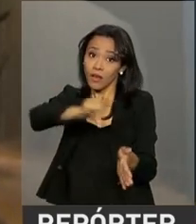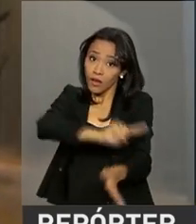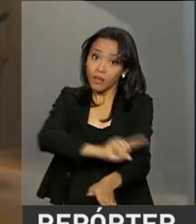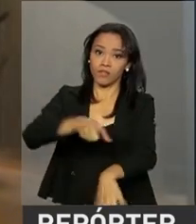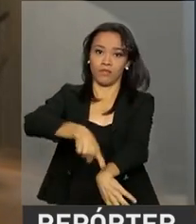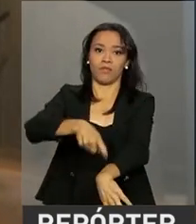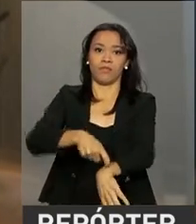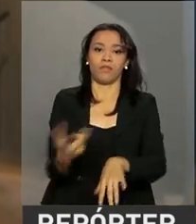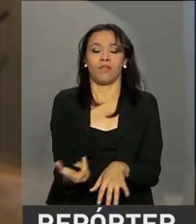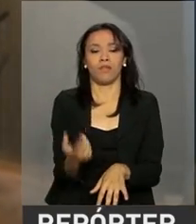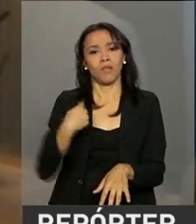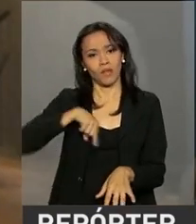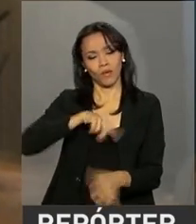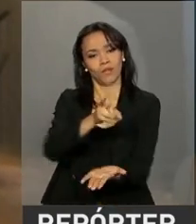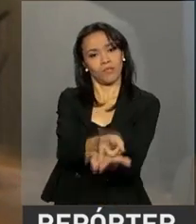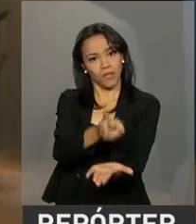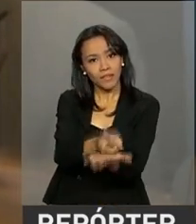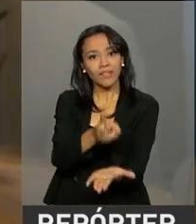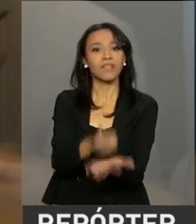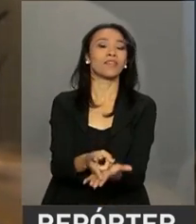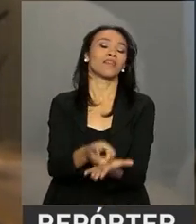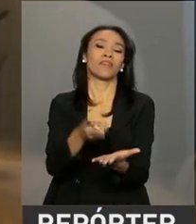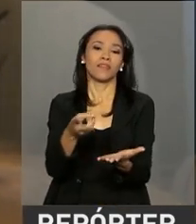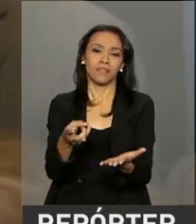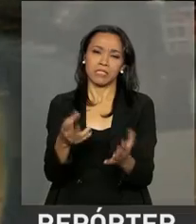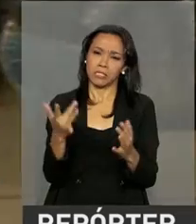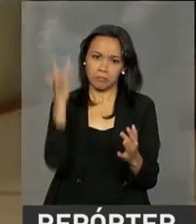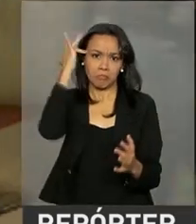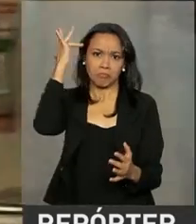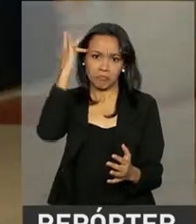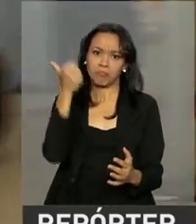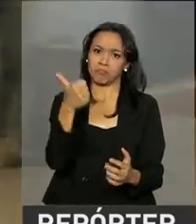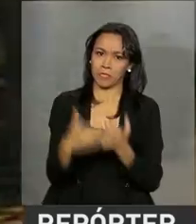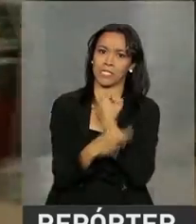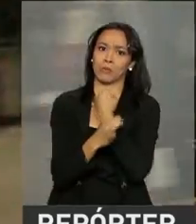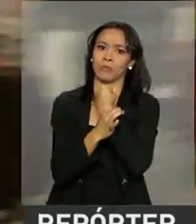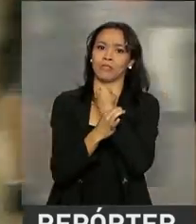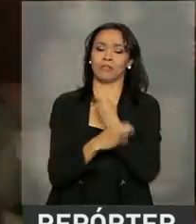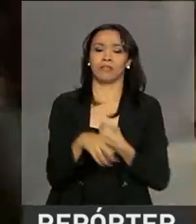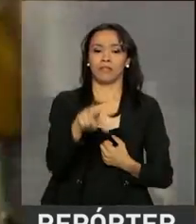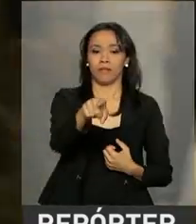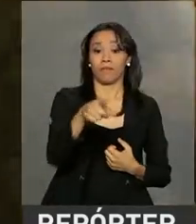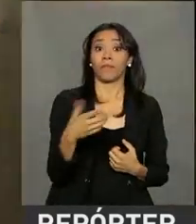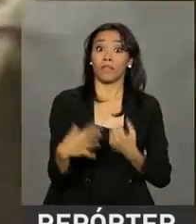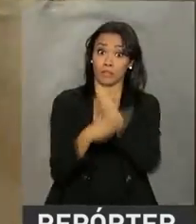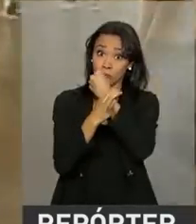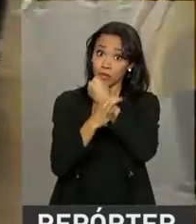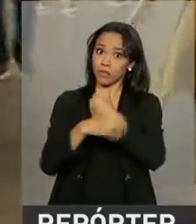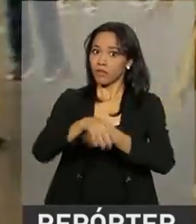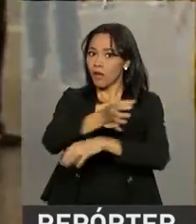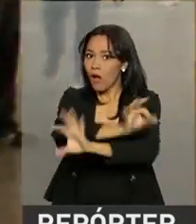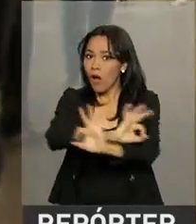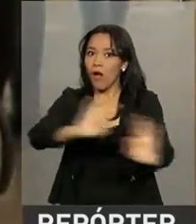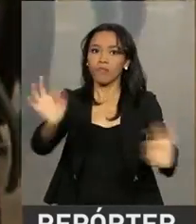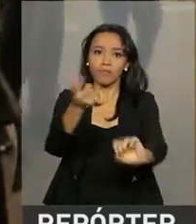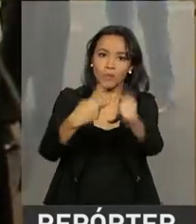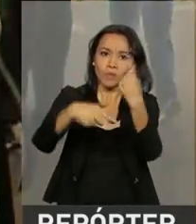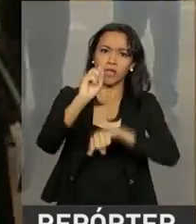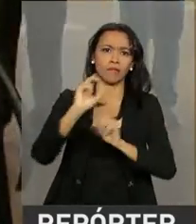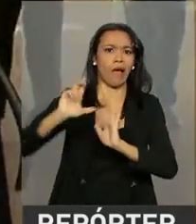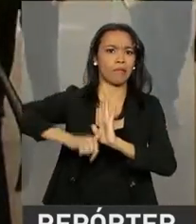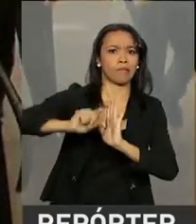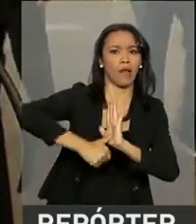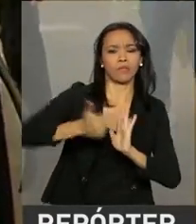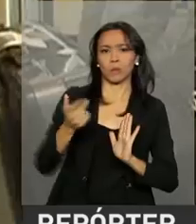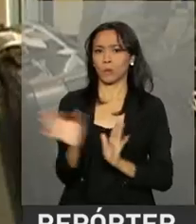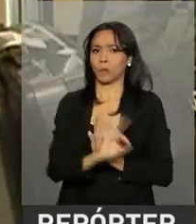gente consiga manter, né, esse nível de segurança e de conforto. A inspeção de segurança também foi um sucesso e não acarretou em atrasos